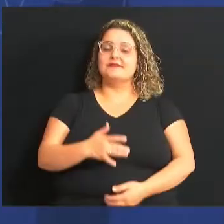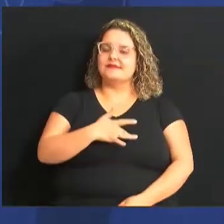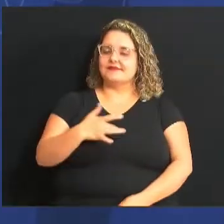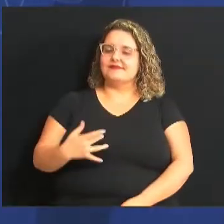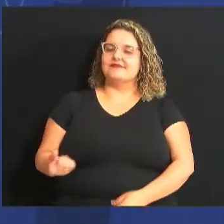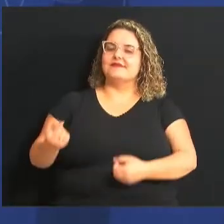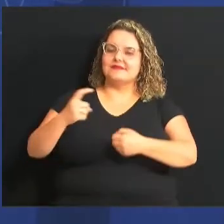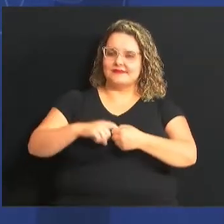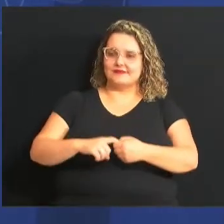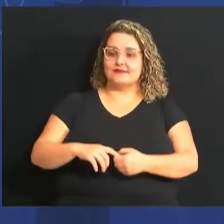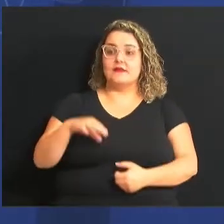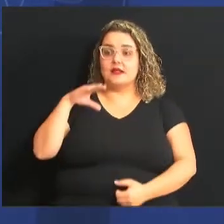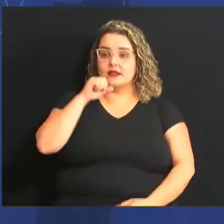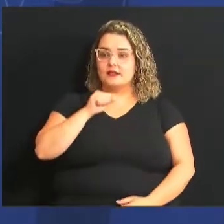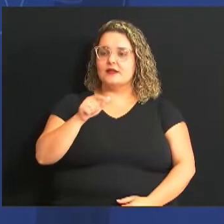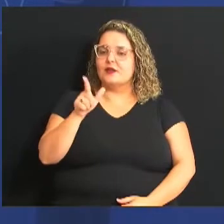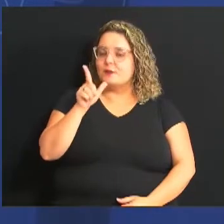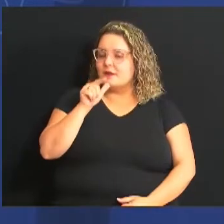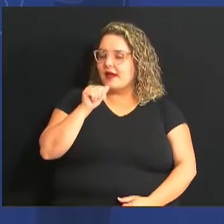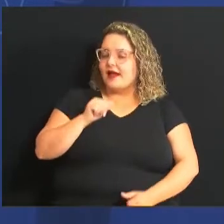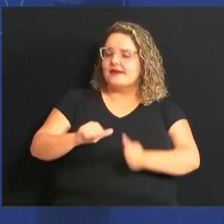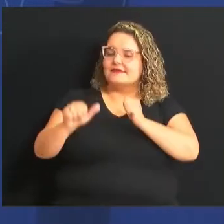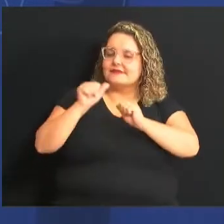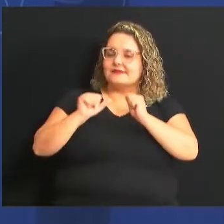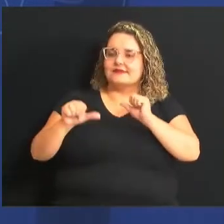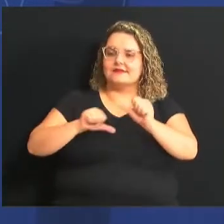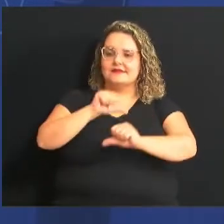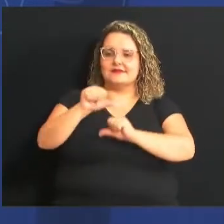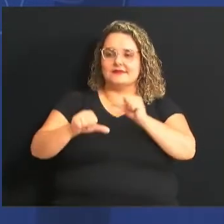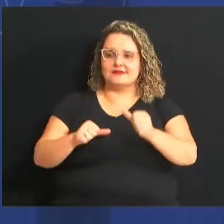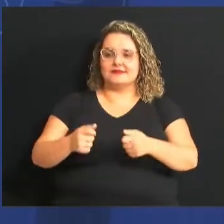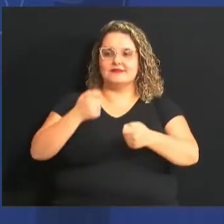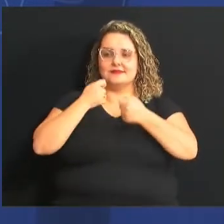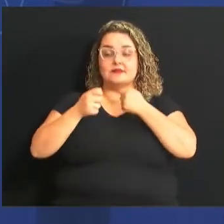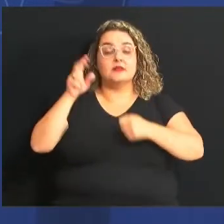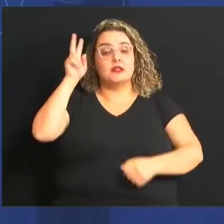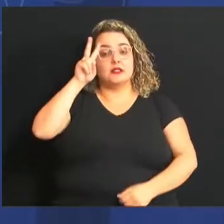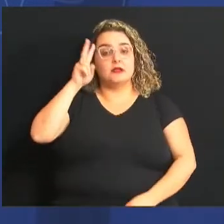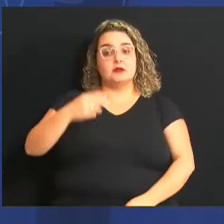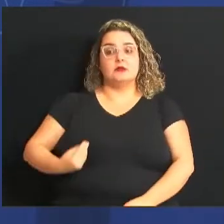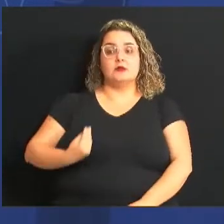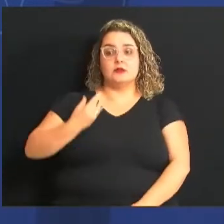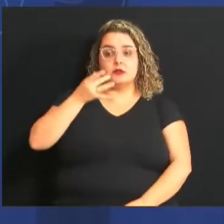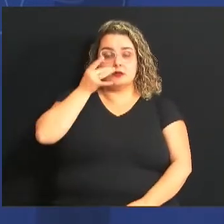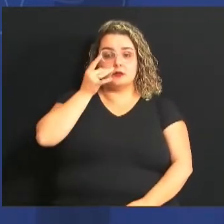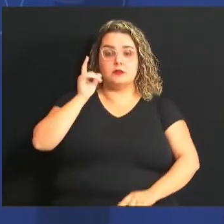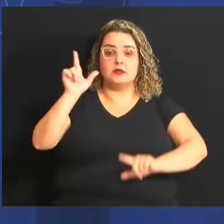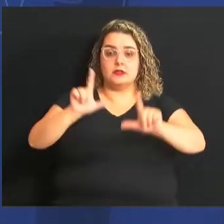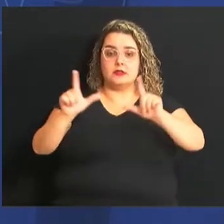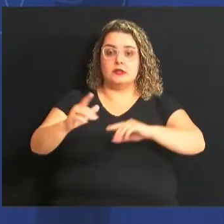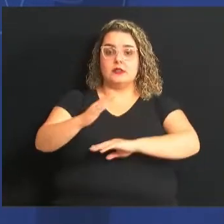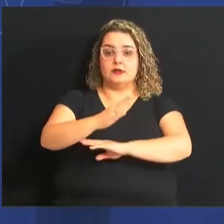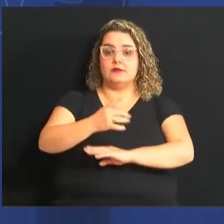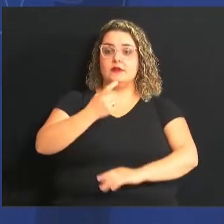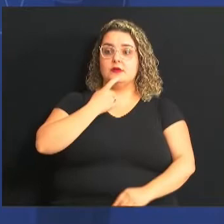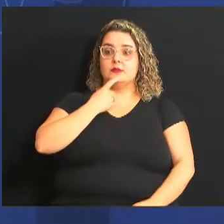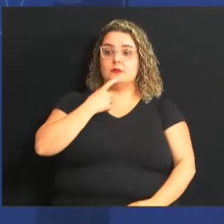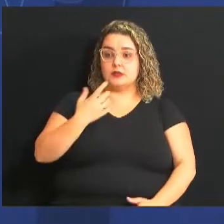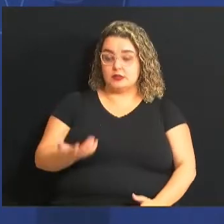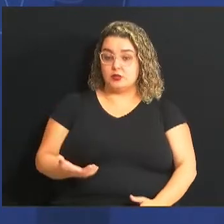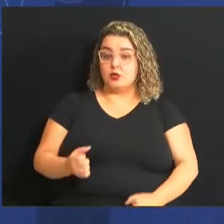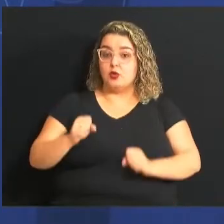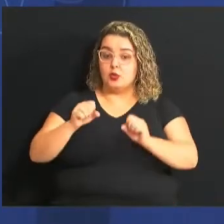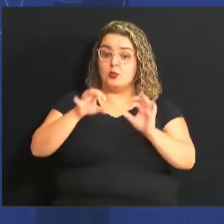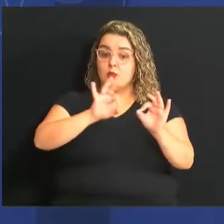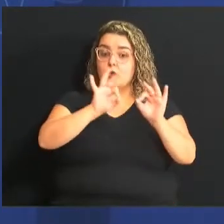para a gente pegar uma aguinha e trocar um entrevistado. Lembrando que a gente está ao vivo aqui pela tela da TV Câmara Campinas, que você pode